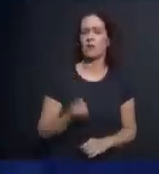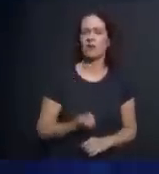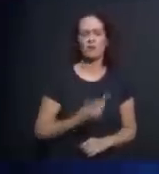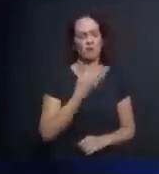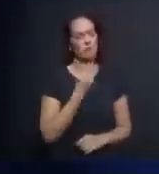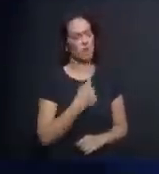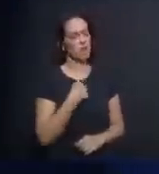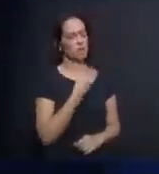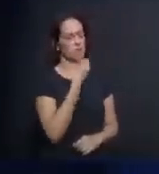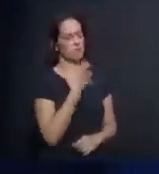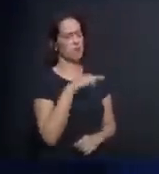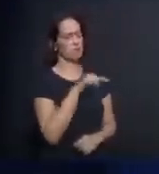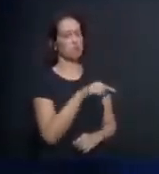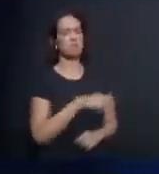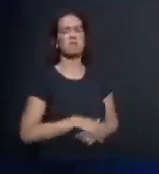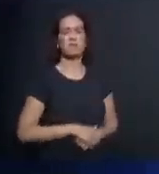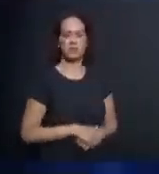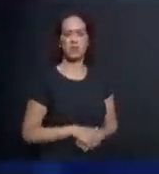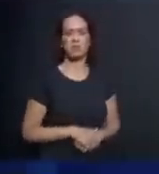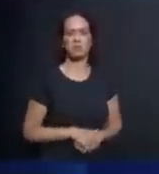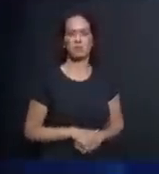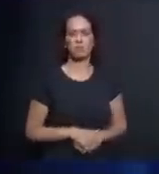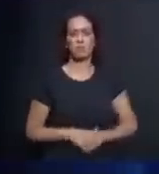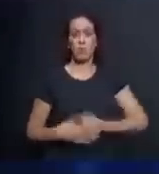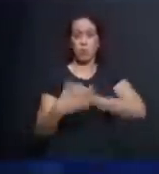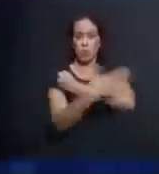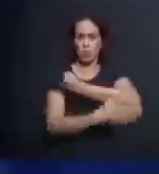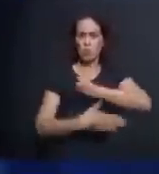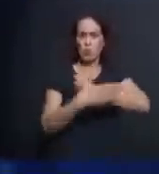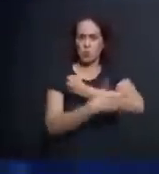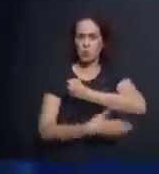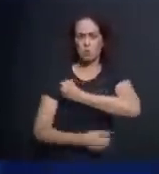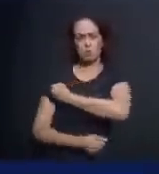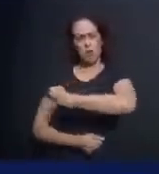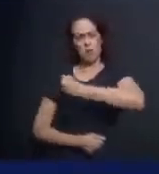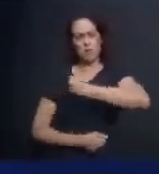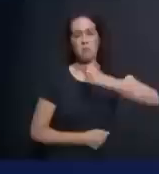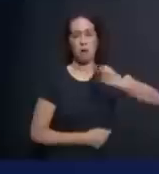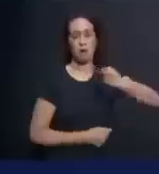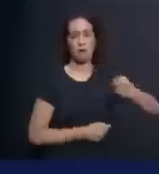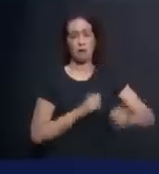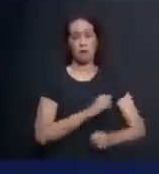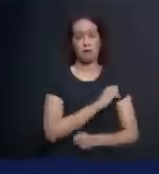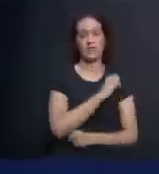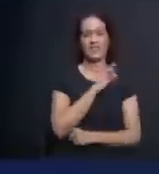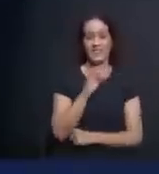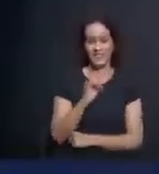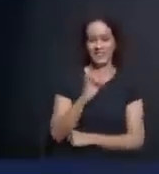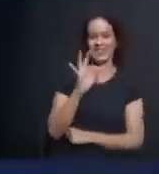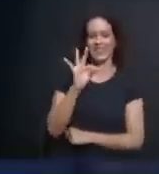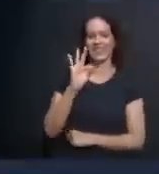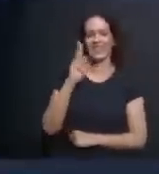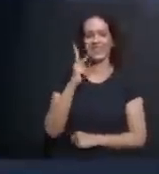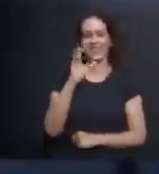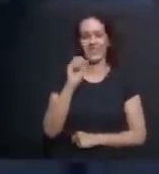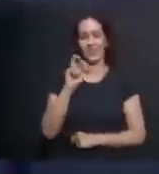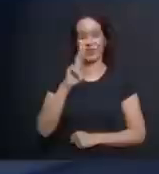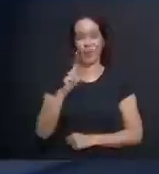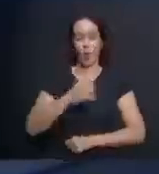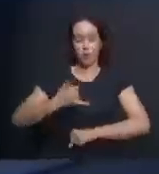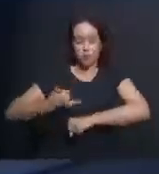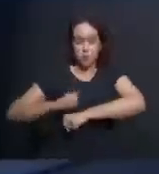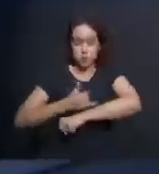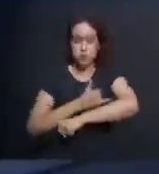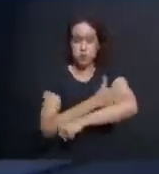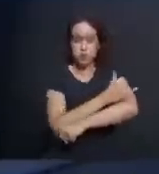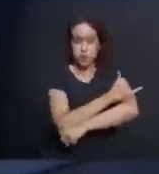nisso. Com o escudo nós arrebenta. E se o Thor engordar, a gente pega esse machado aqui também, esse martelo, e dá na